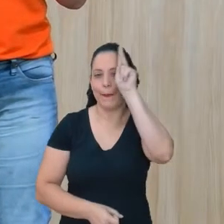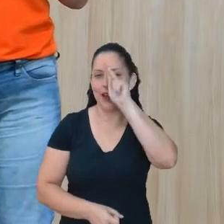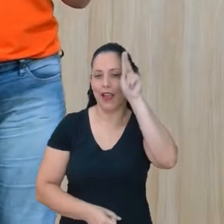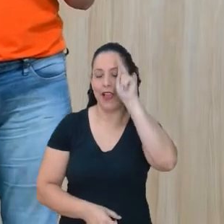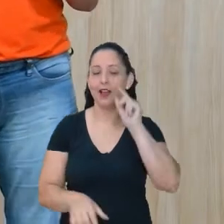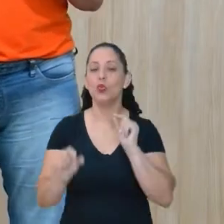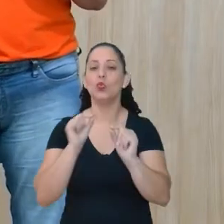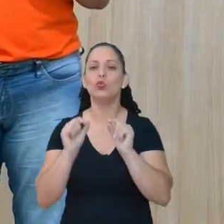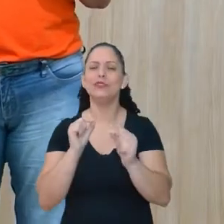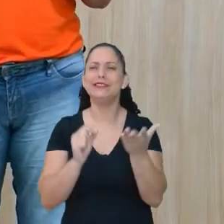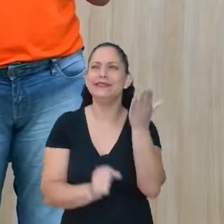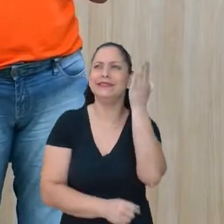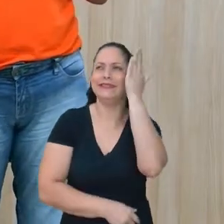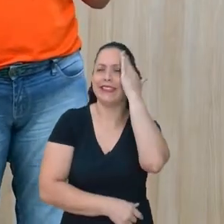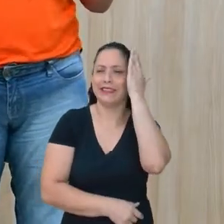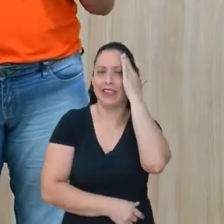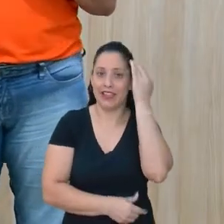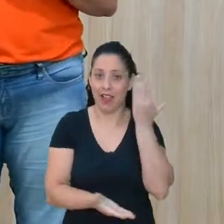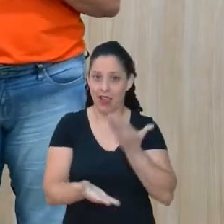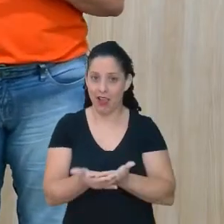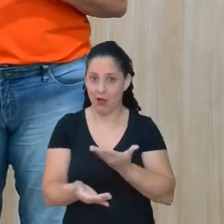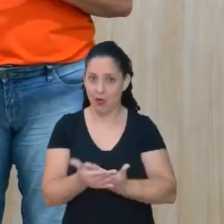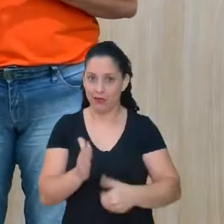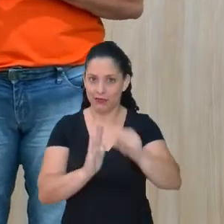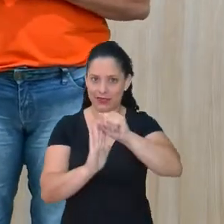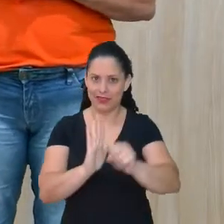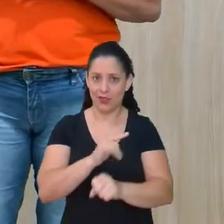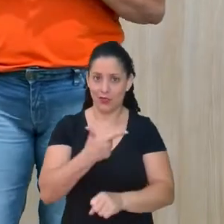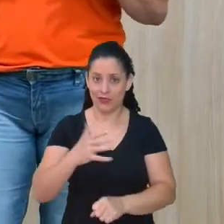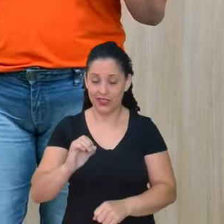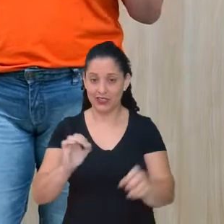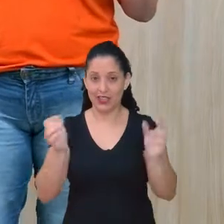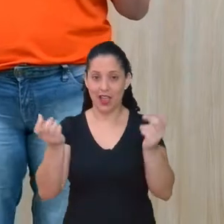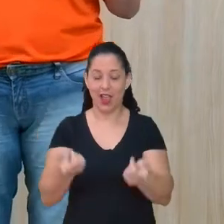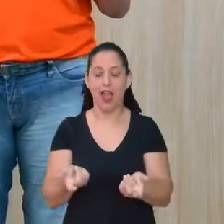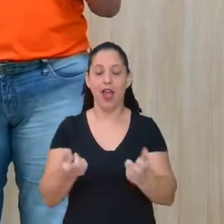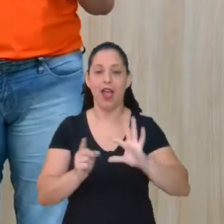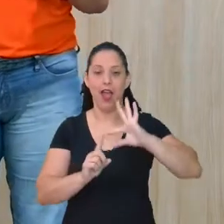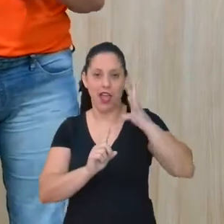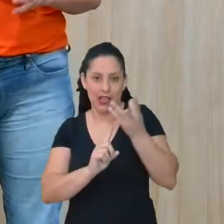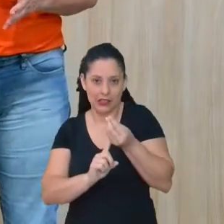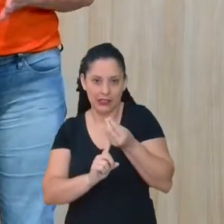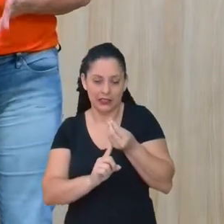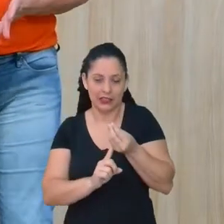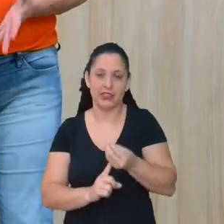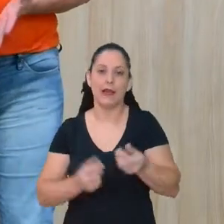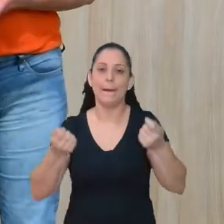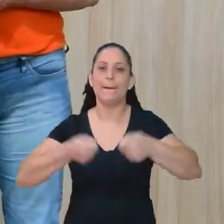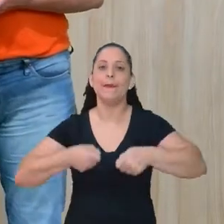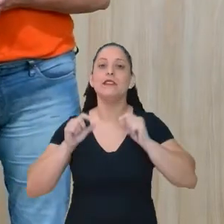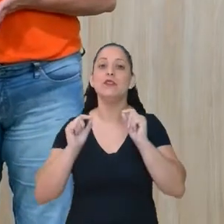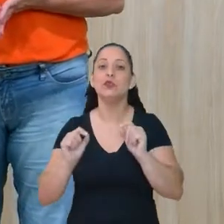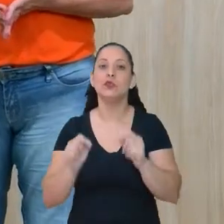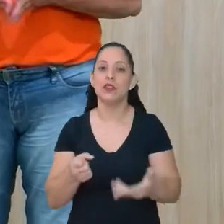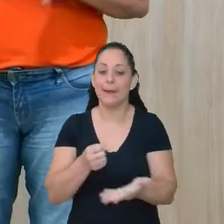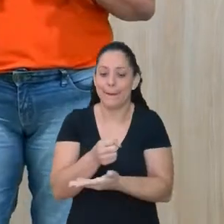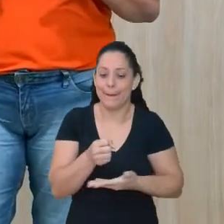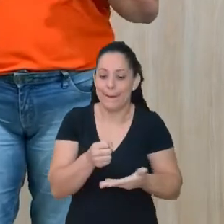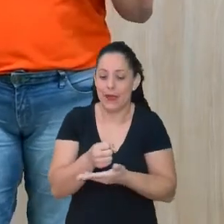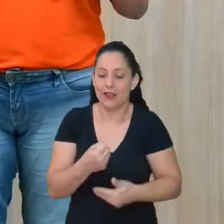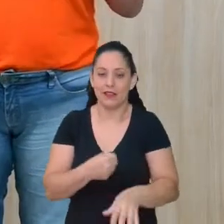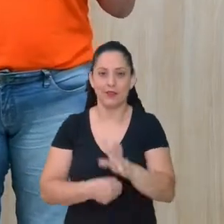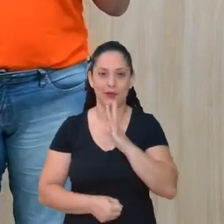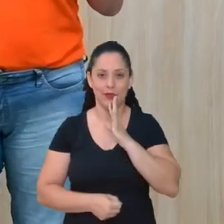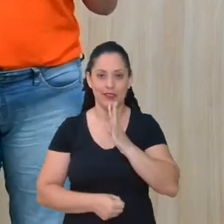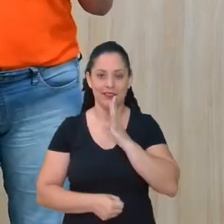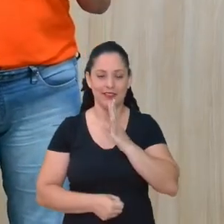gente entender mesmo essa arte do século XX, a gente precisa não perder, né, a nossa base. Então, a